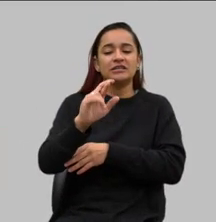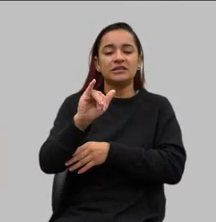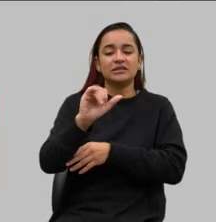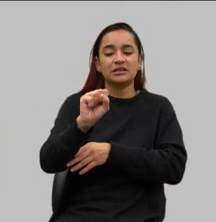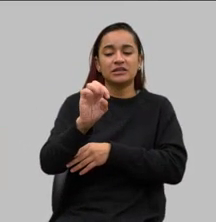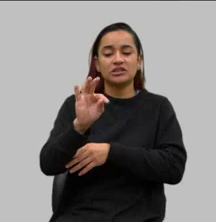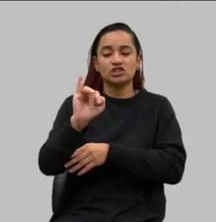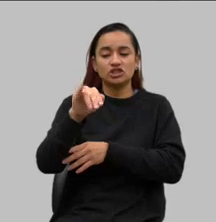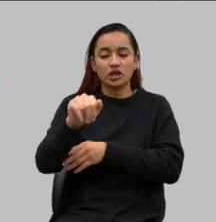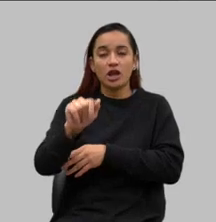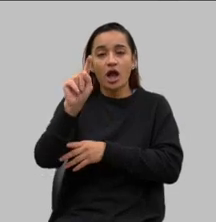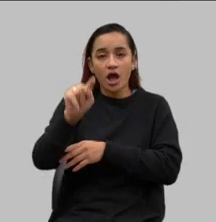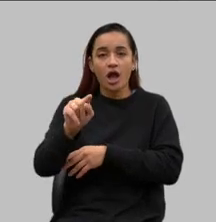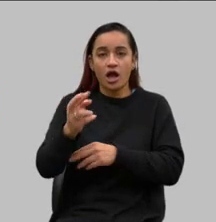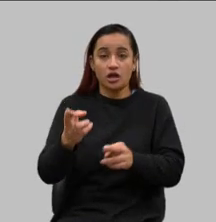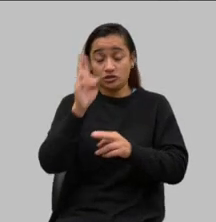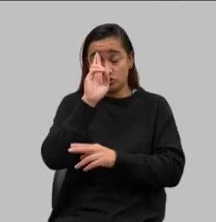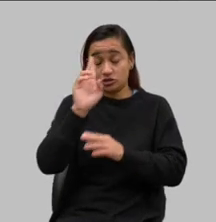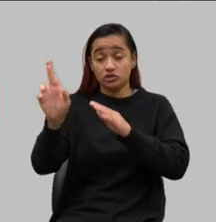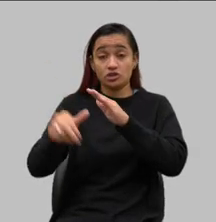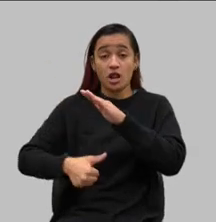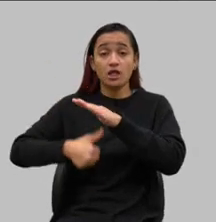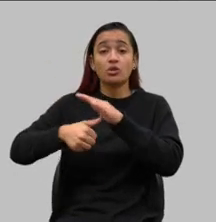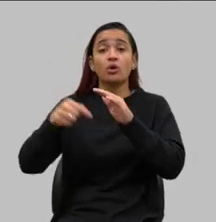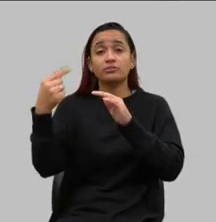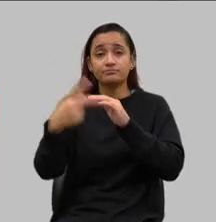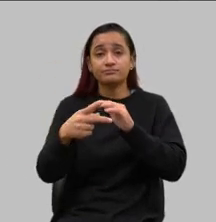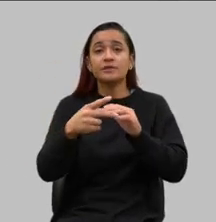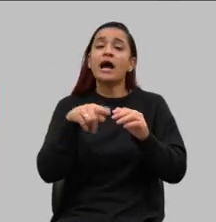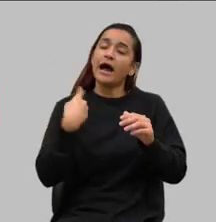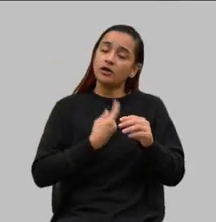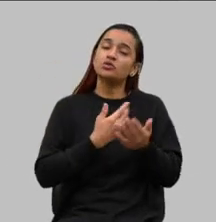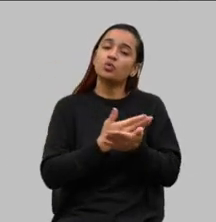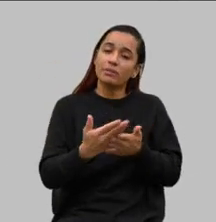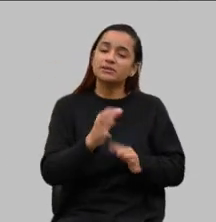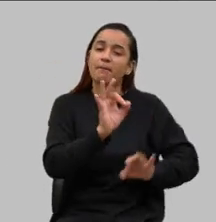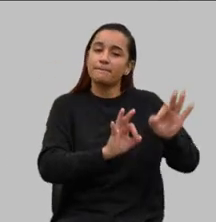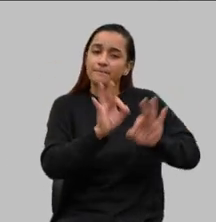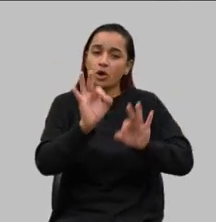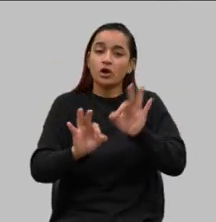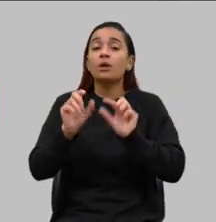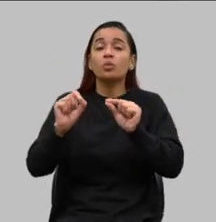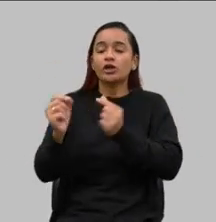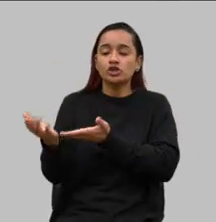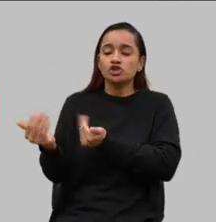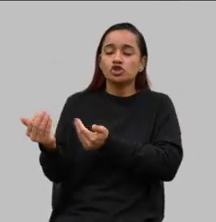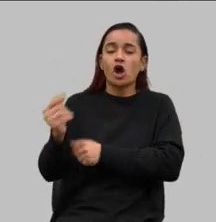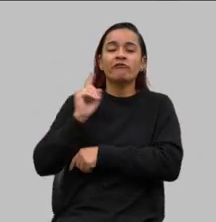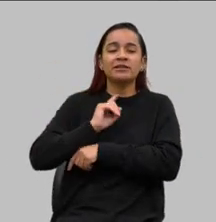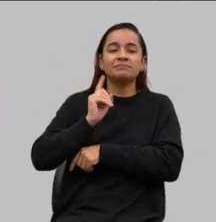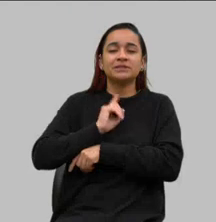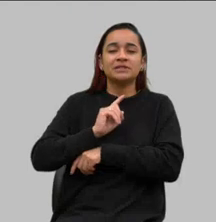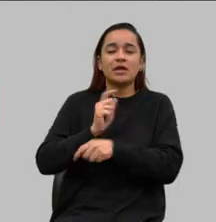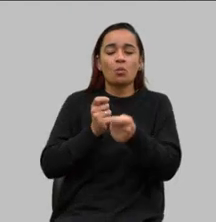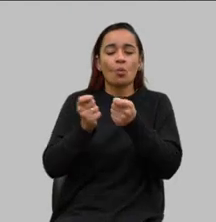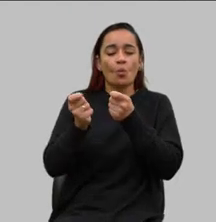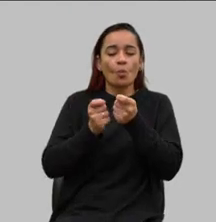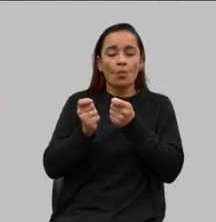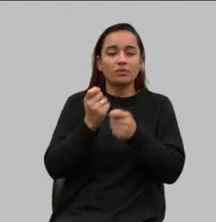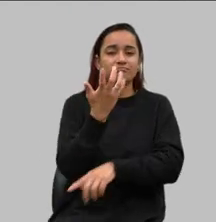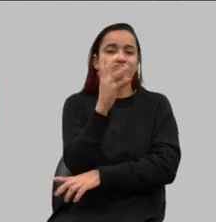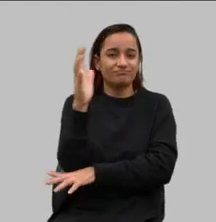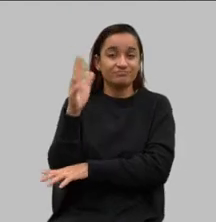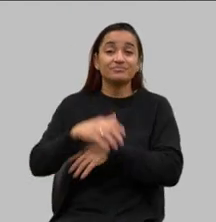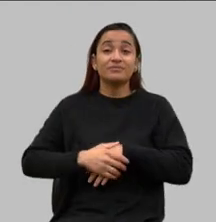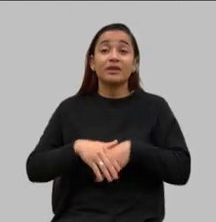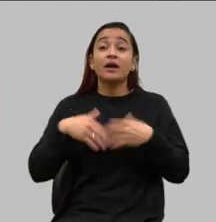na Fundação Estadual do meio ambiente quando nós estabelecemos esse programa Jovens mineiros sustentáveis e o nosso objetivo né aquele